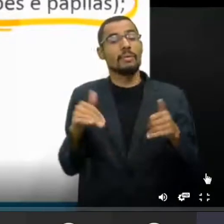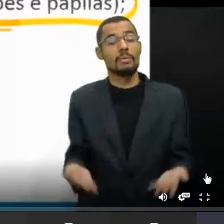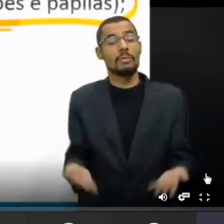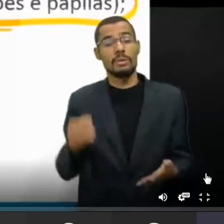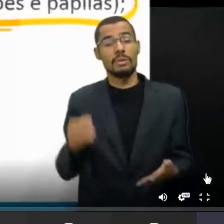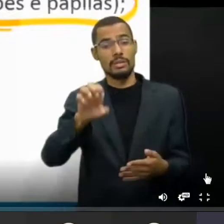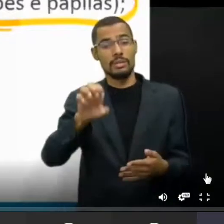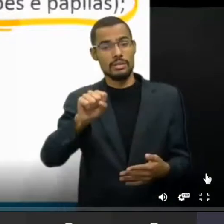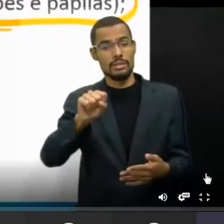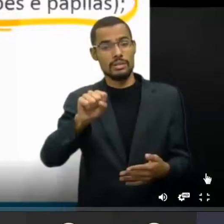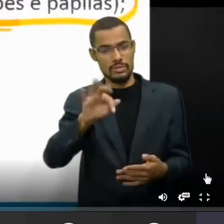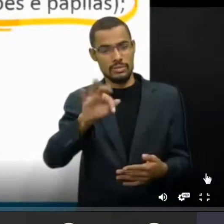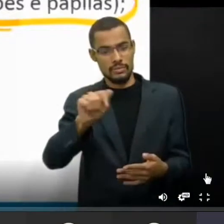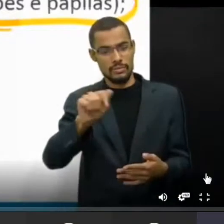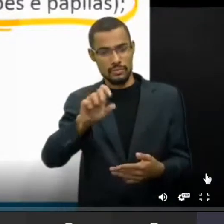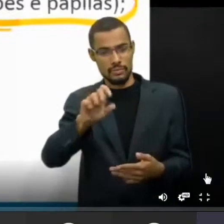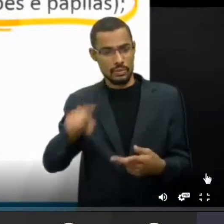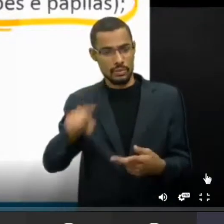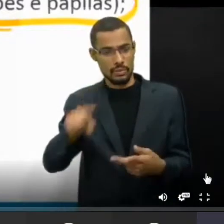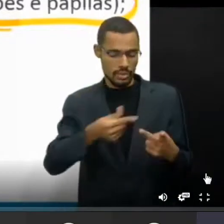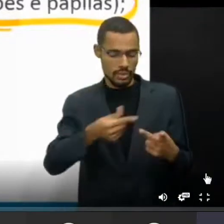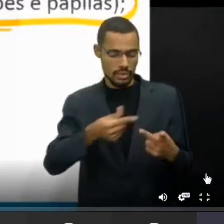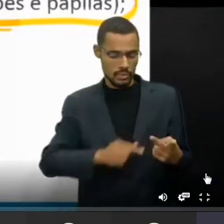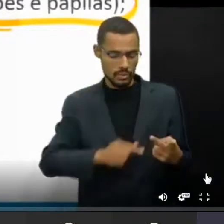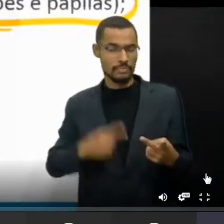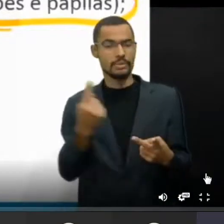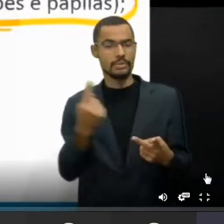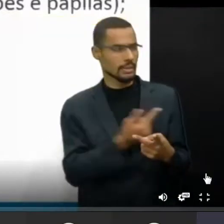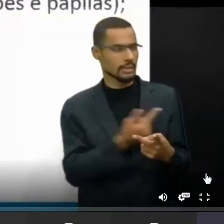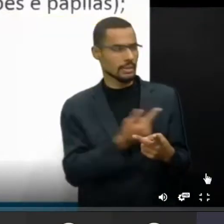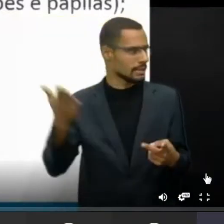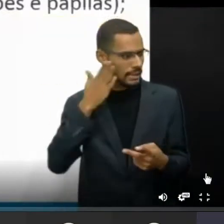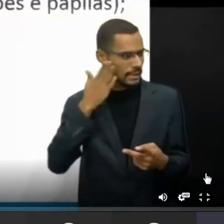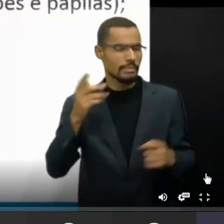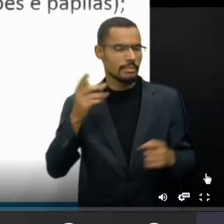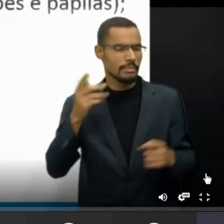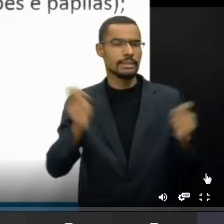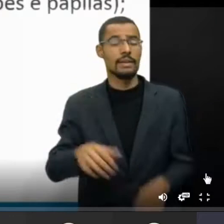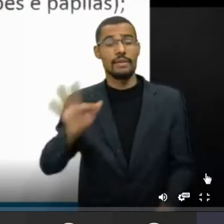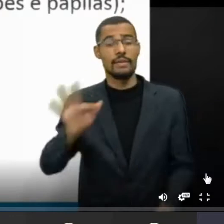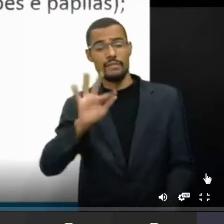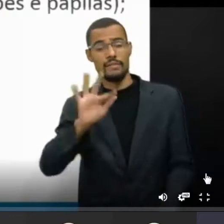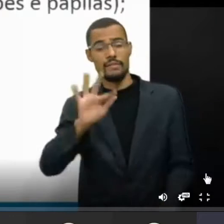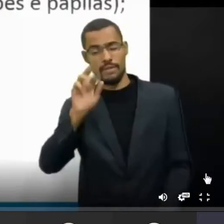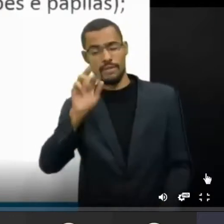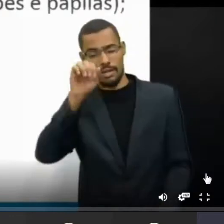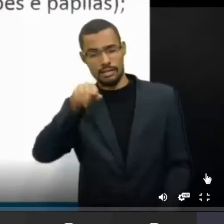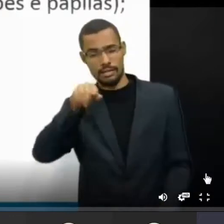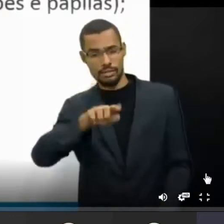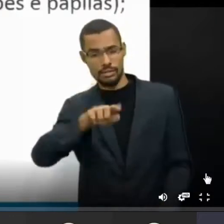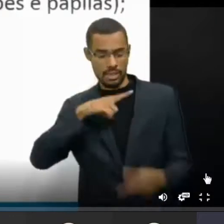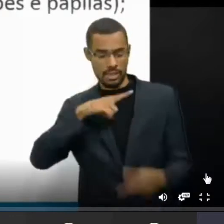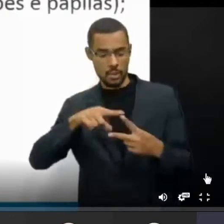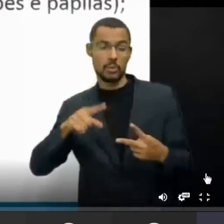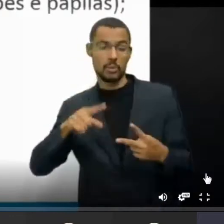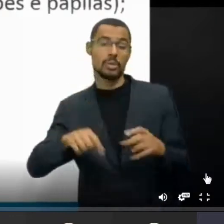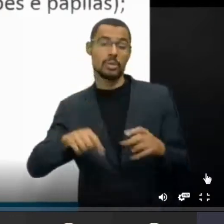esôfago e do estômago. Nós sabemos que faringe participa de